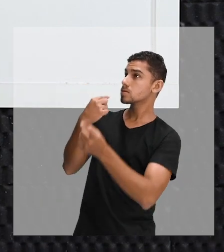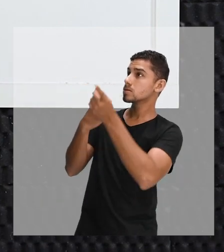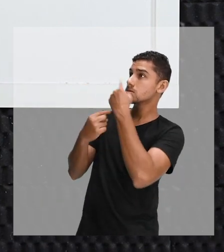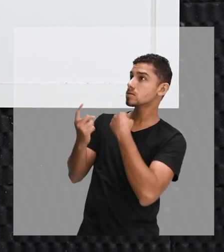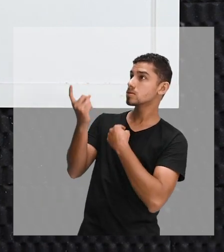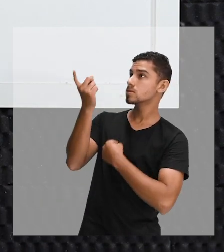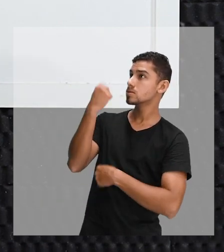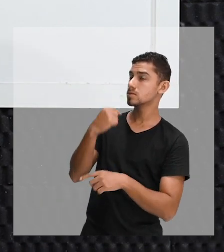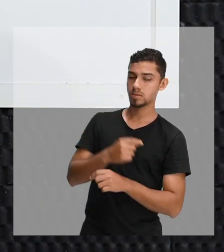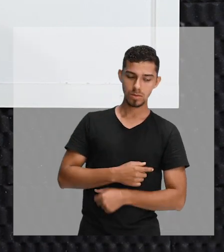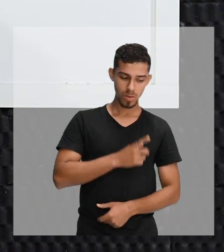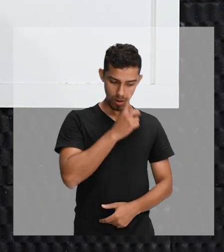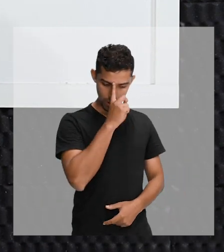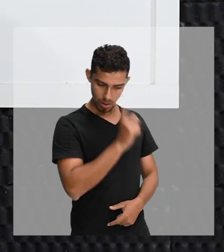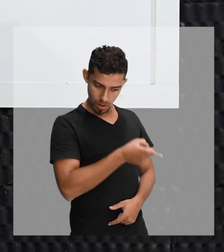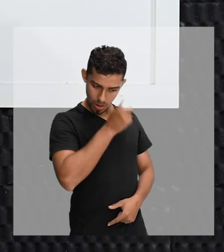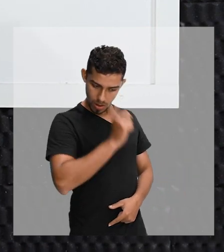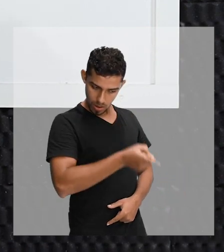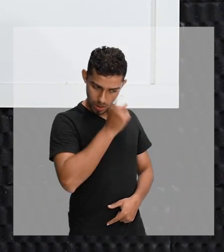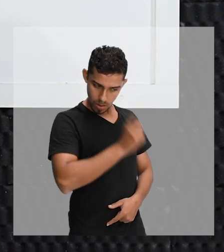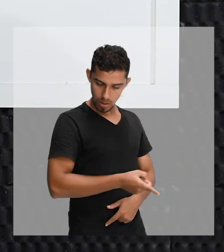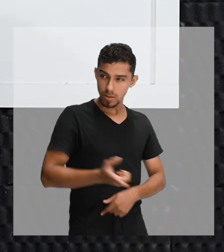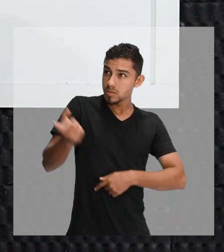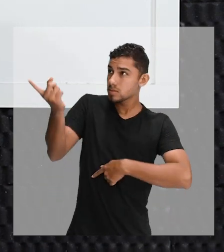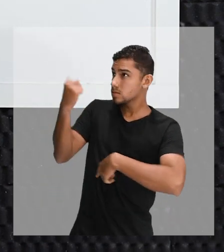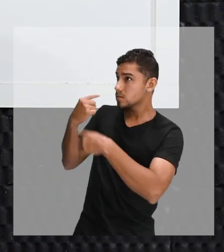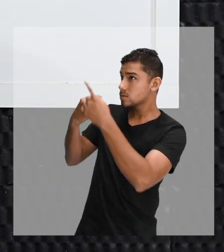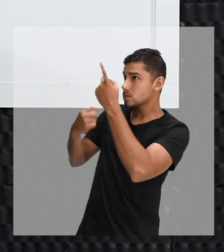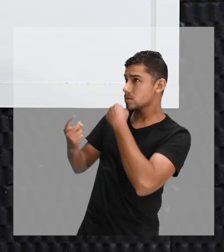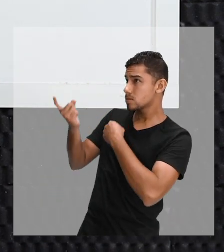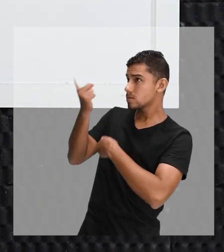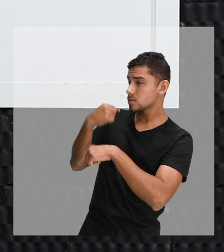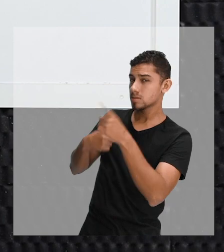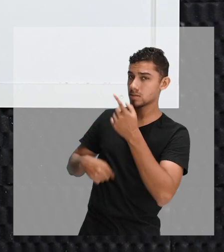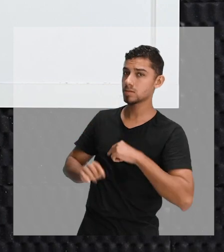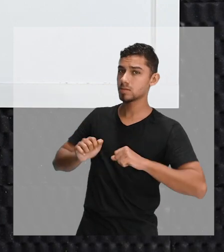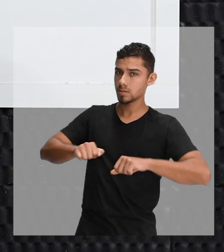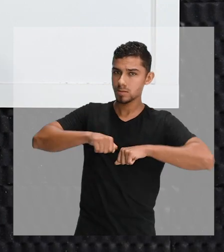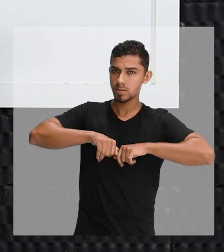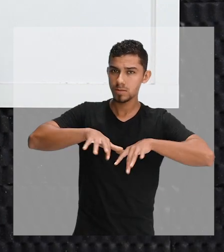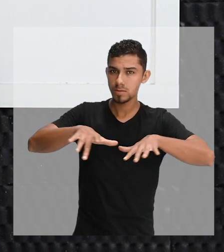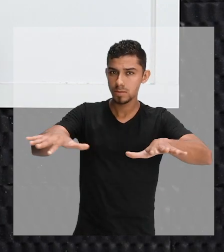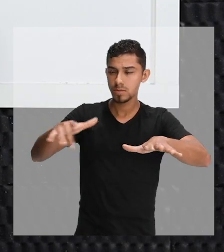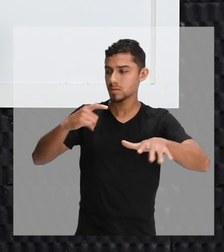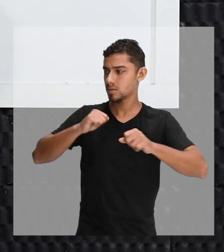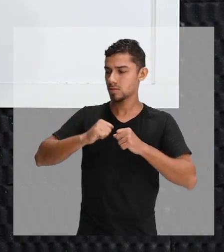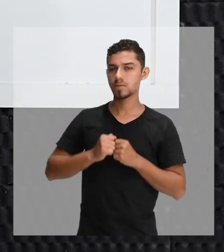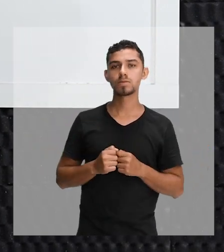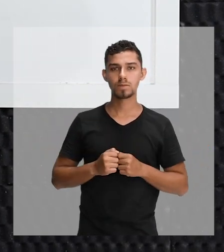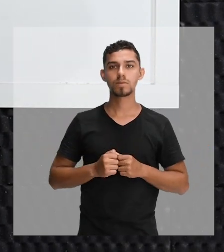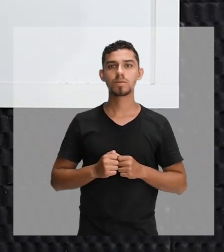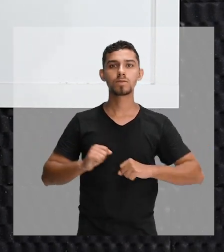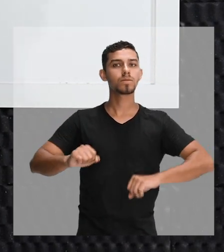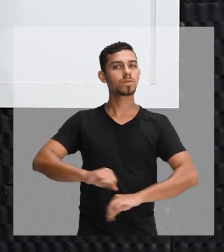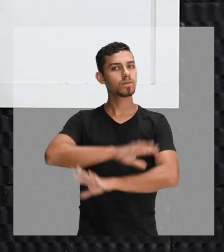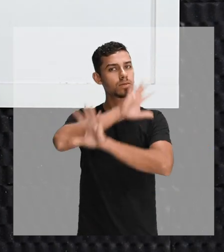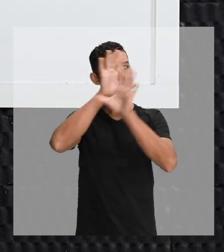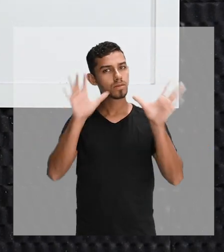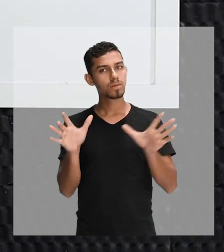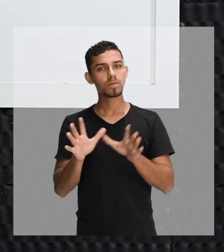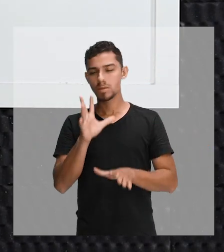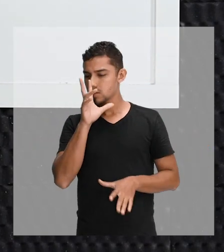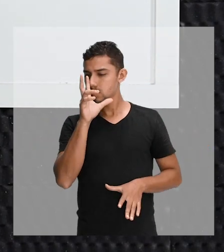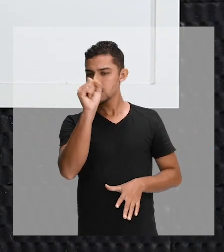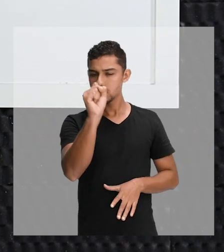que você vai determinar, tá? Então, de uma forma ampla, claro, o poder ele está justamente